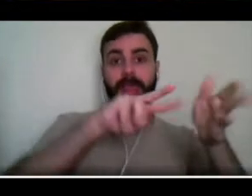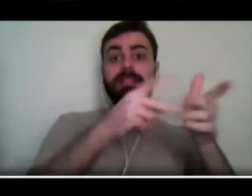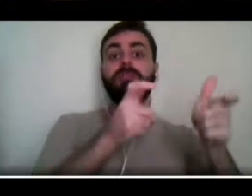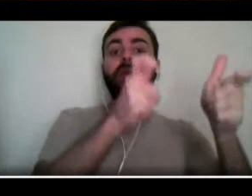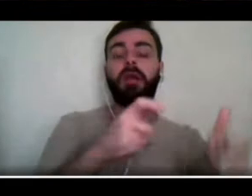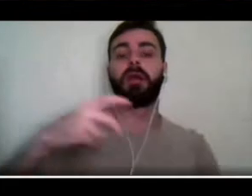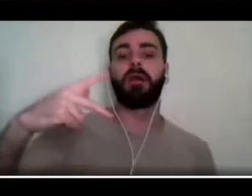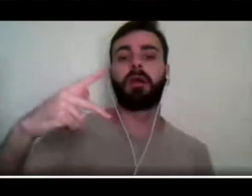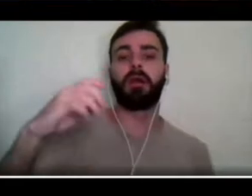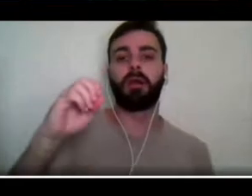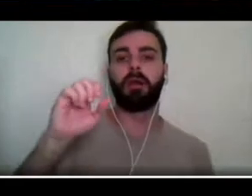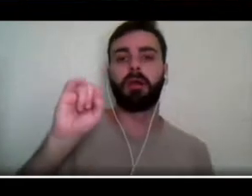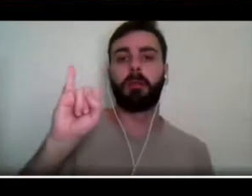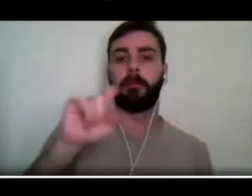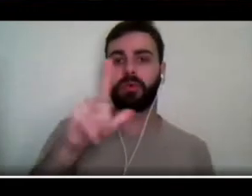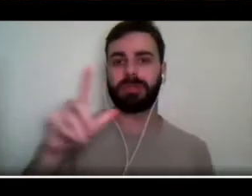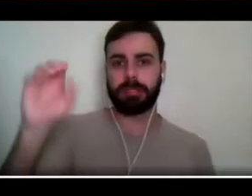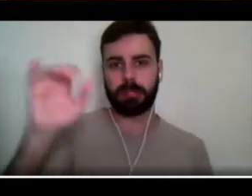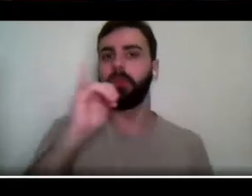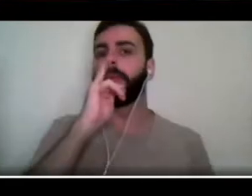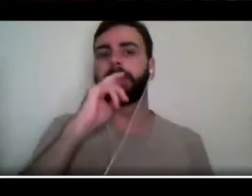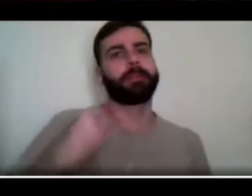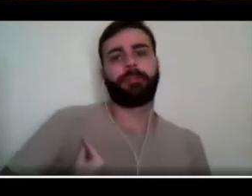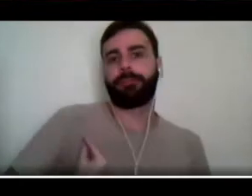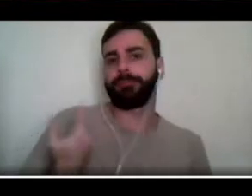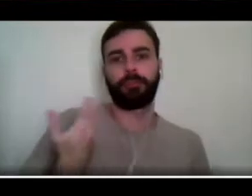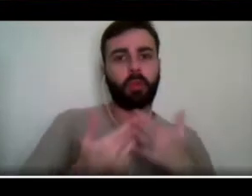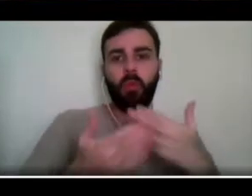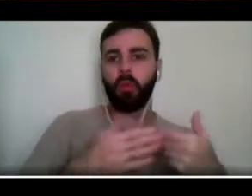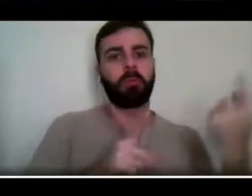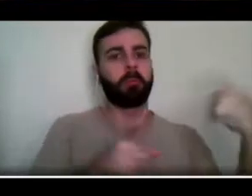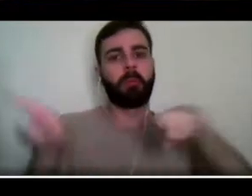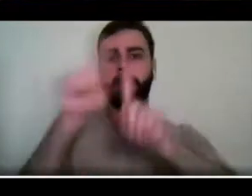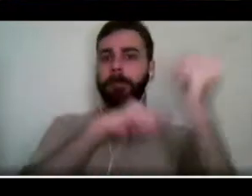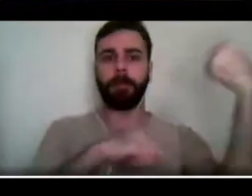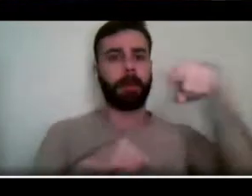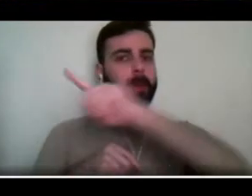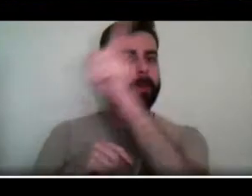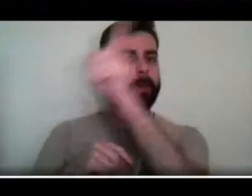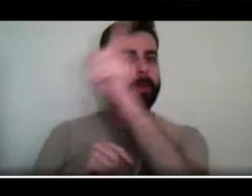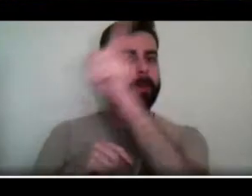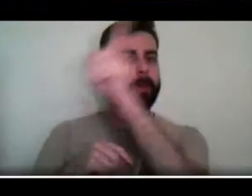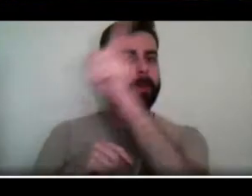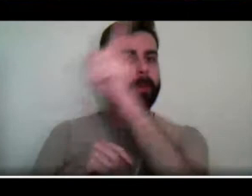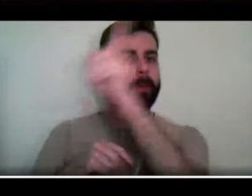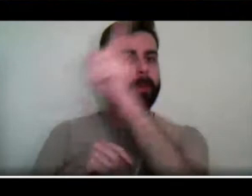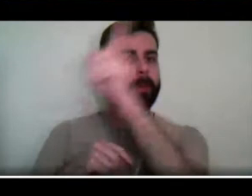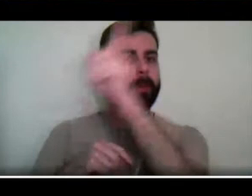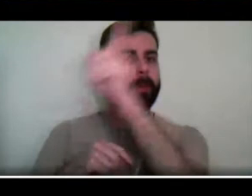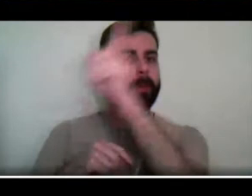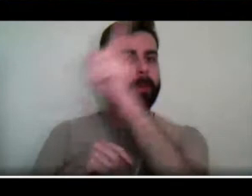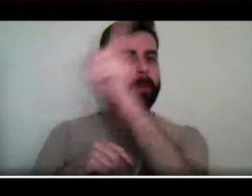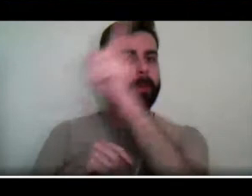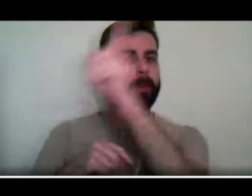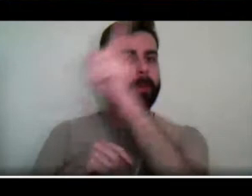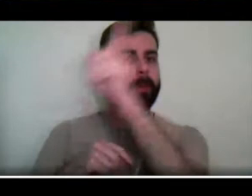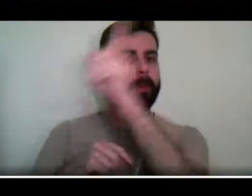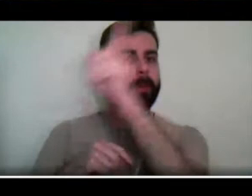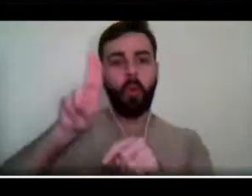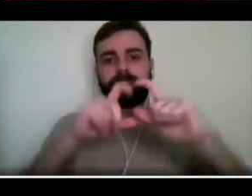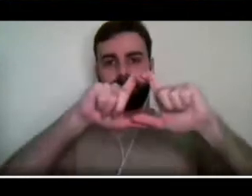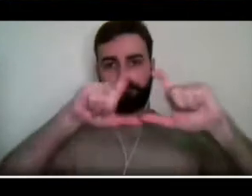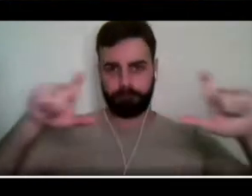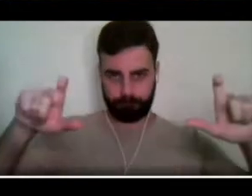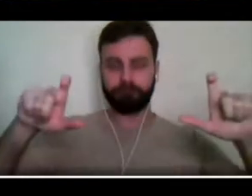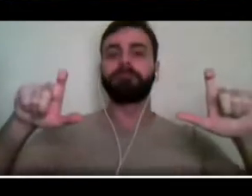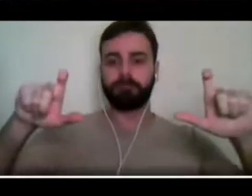uma partícula e ela se movimenta no espaço usando essa regra aqui, ó, né? Isso aqui é a posição em função do